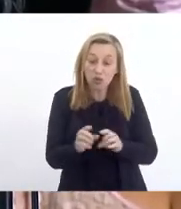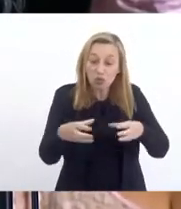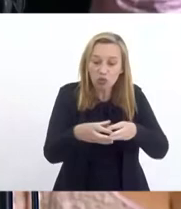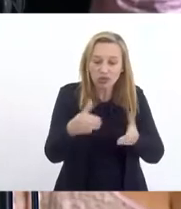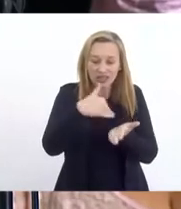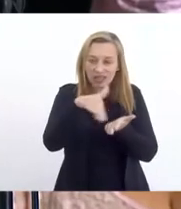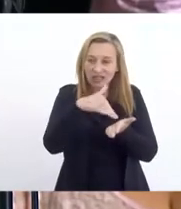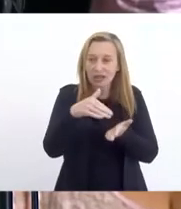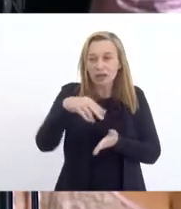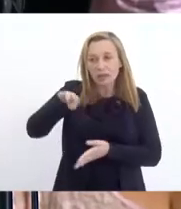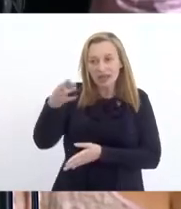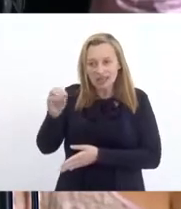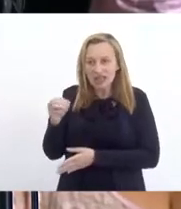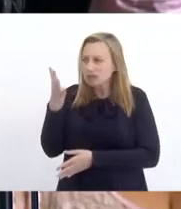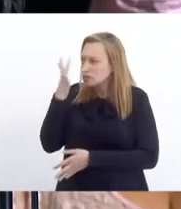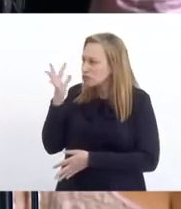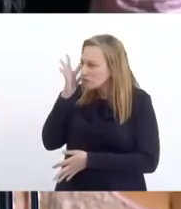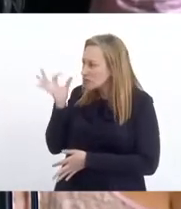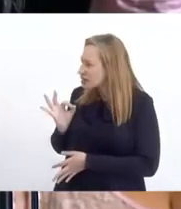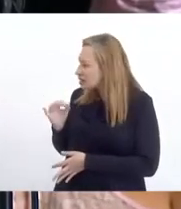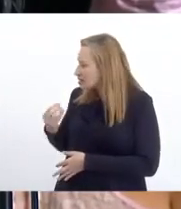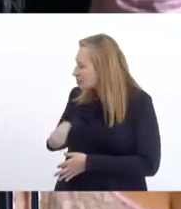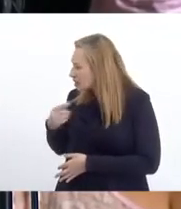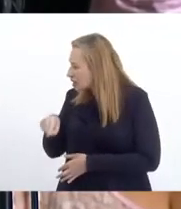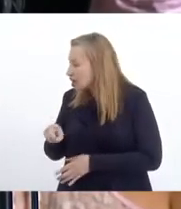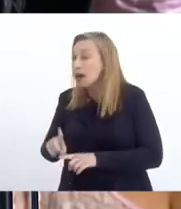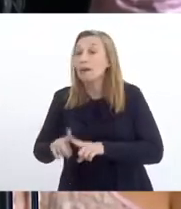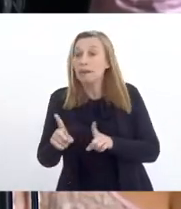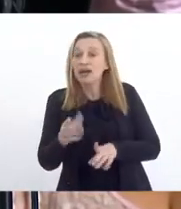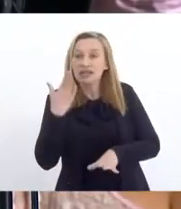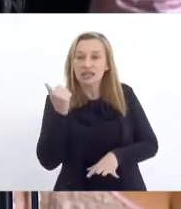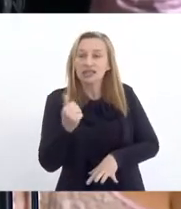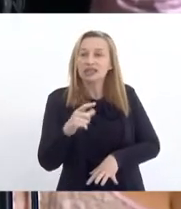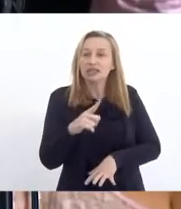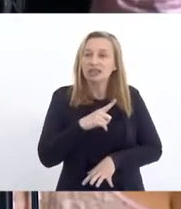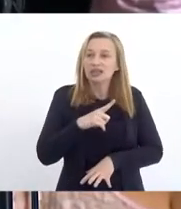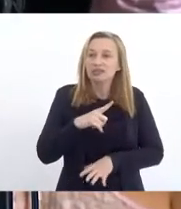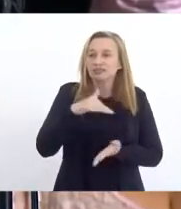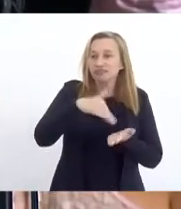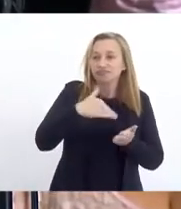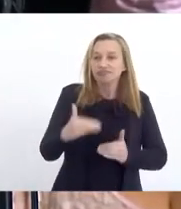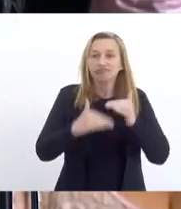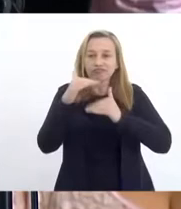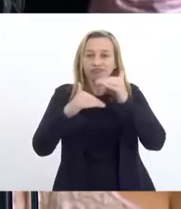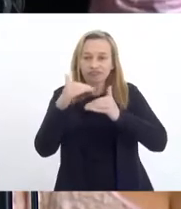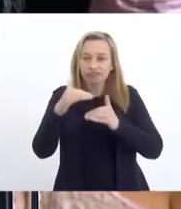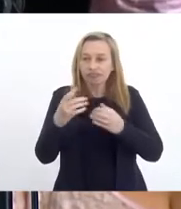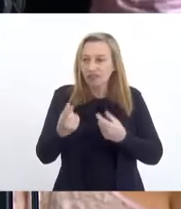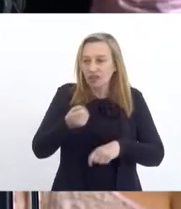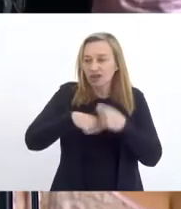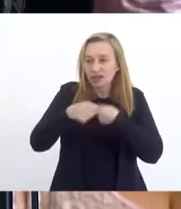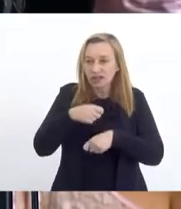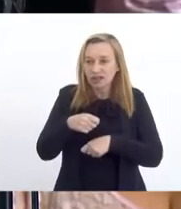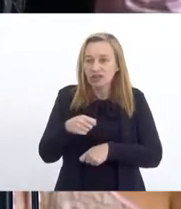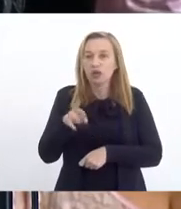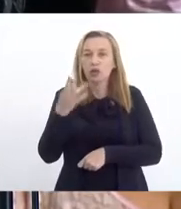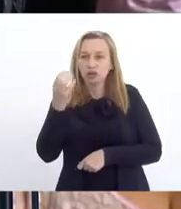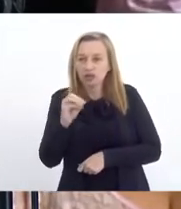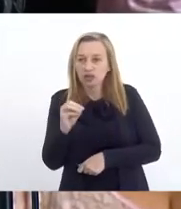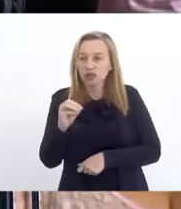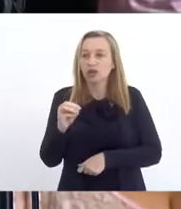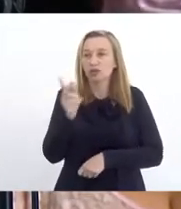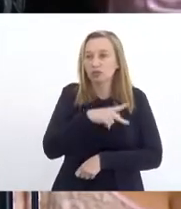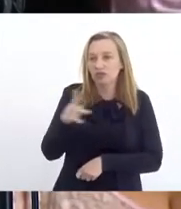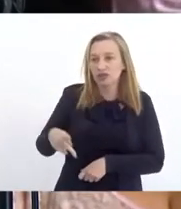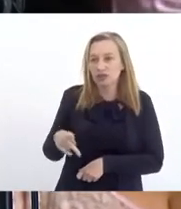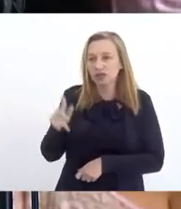presença do Marcelo Mérida, não sei se está por aí ainda, mas eu sei que estava aí, que é o meu secretário de Desenvolvimento Econômico, do Rodrigo Rezende, professor da UF, que é o